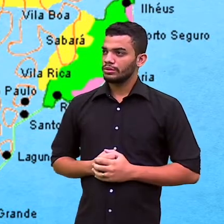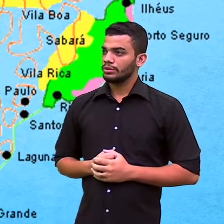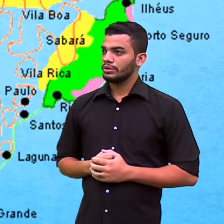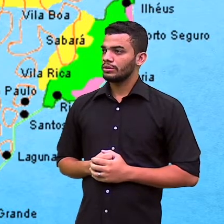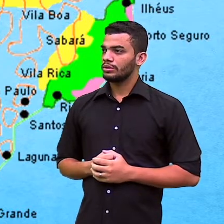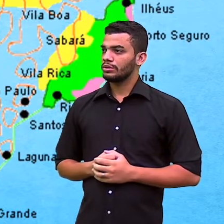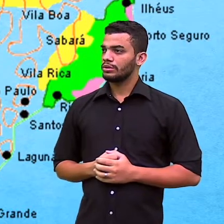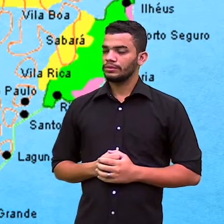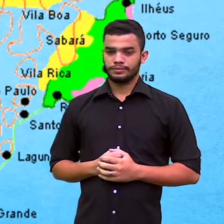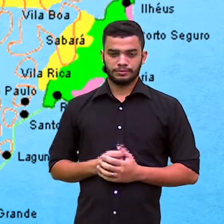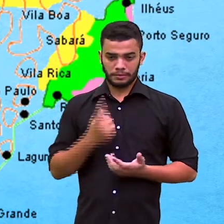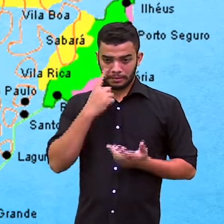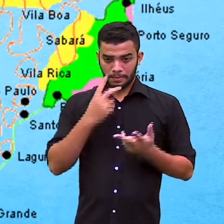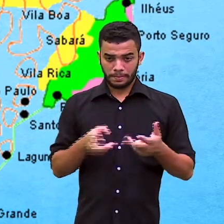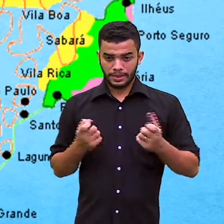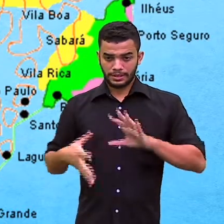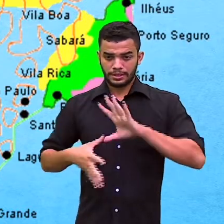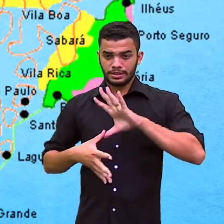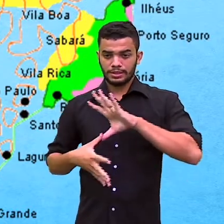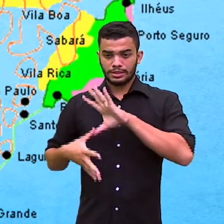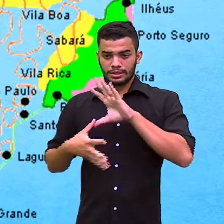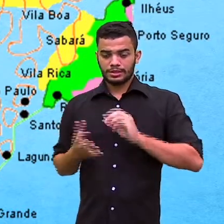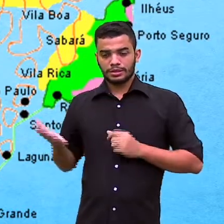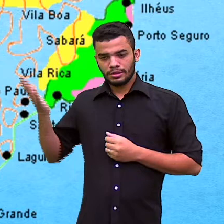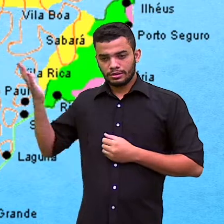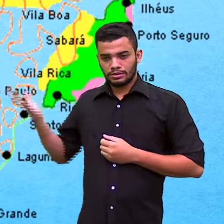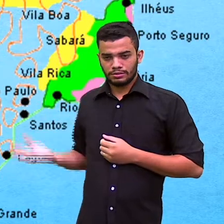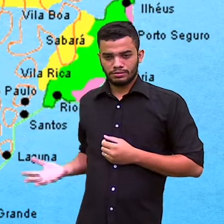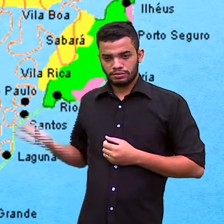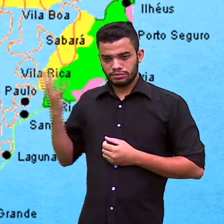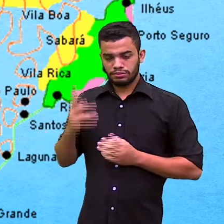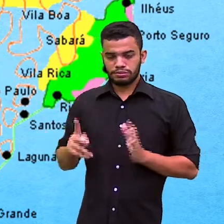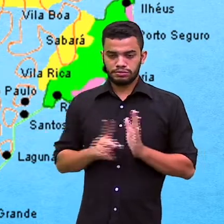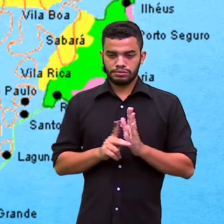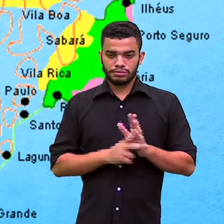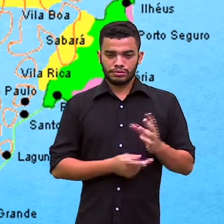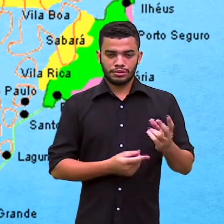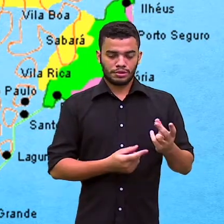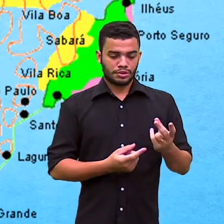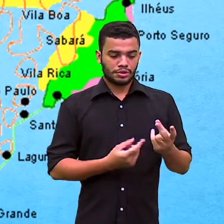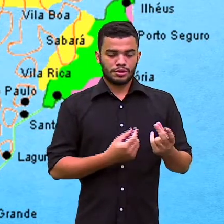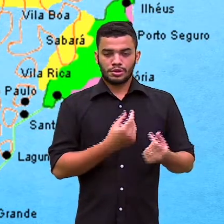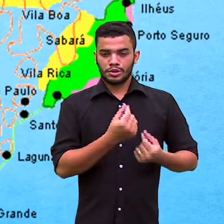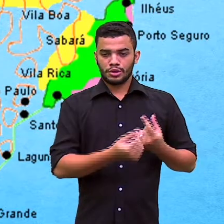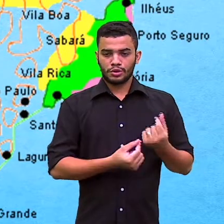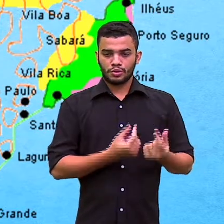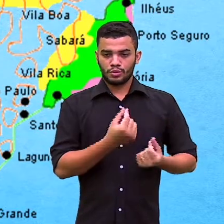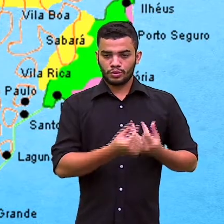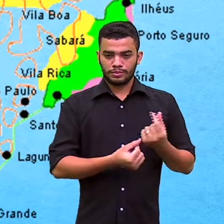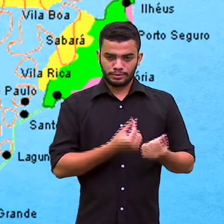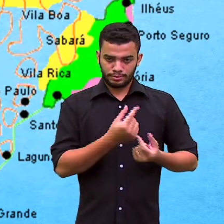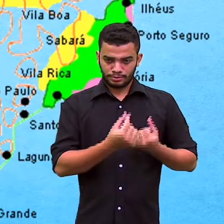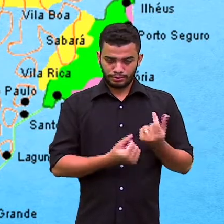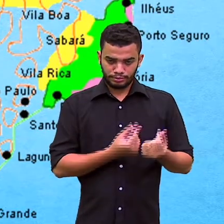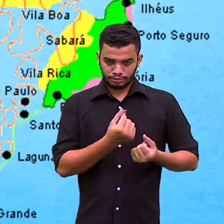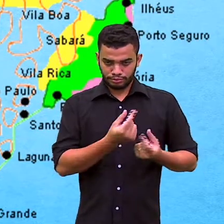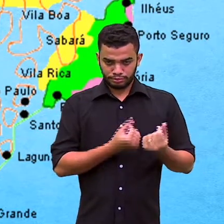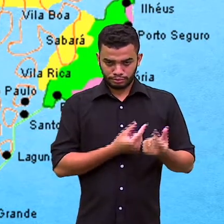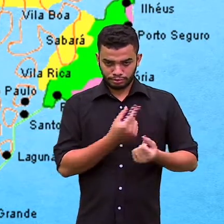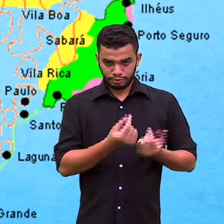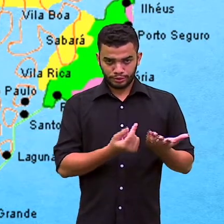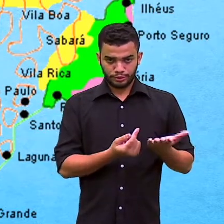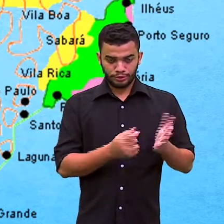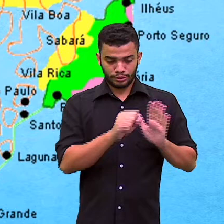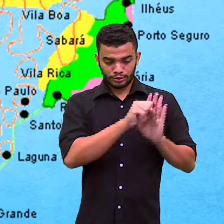mapa, ele vem falando da economia colonial do século XVIII. Aqui está representado em cada